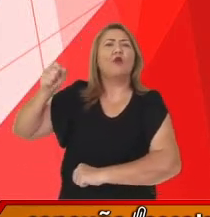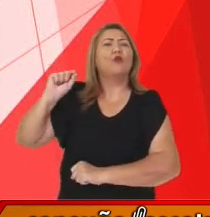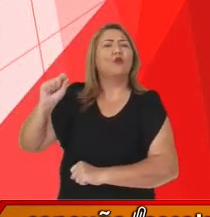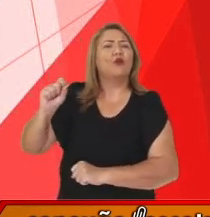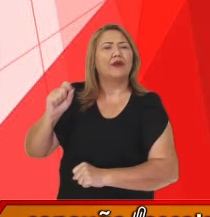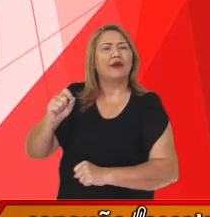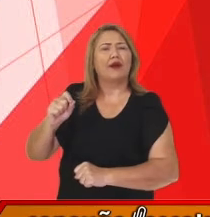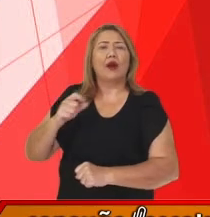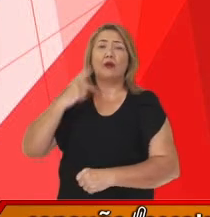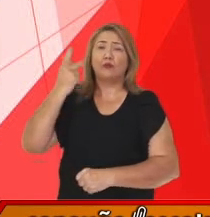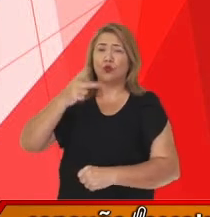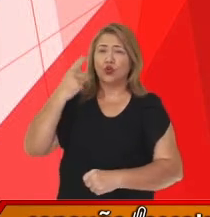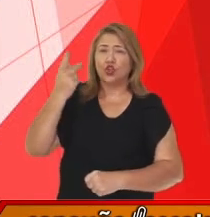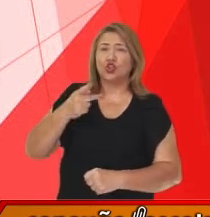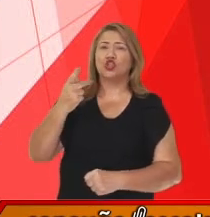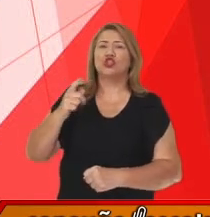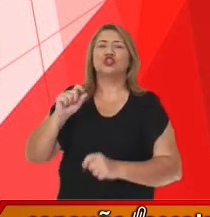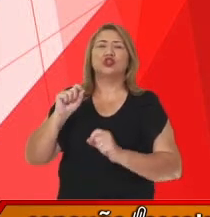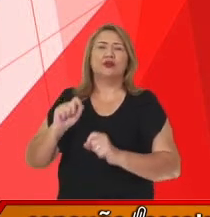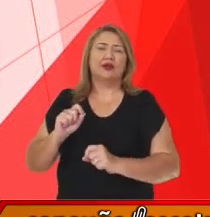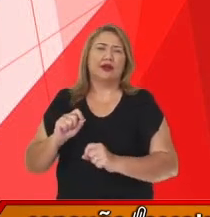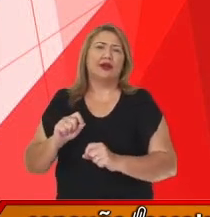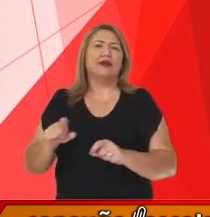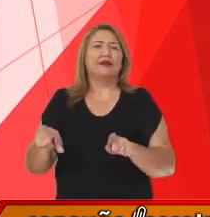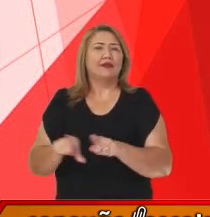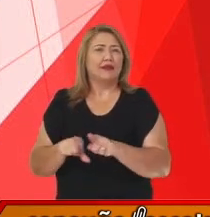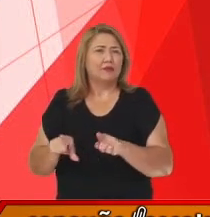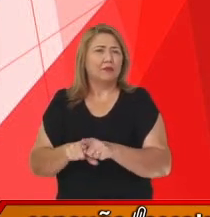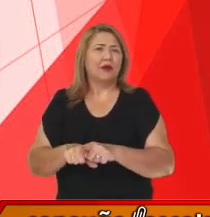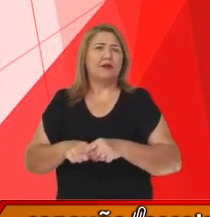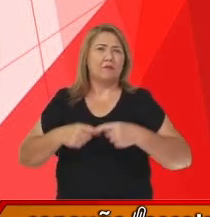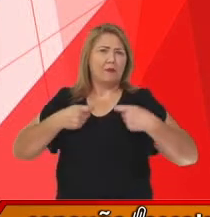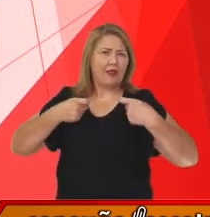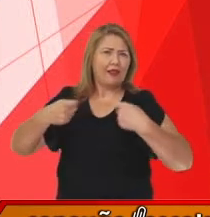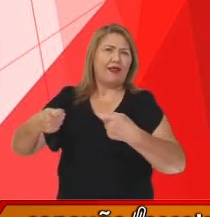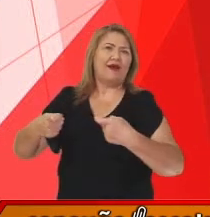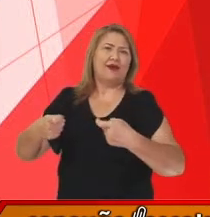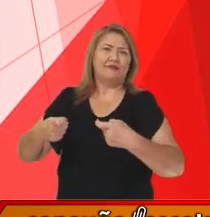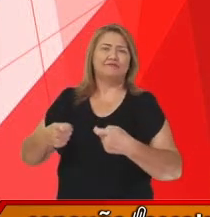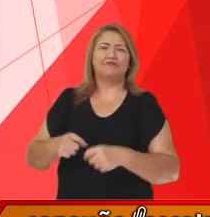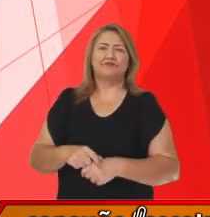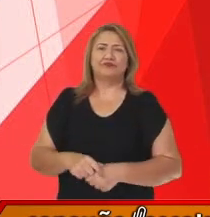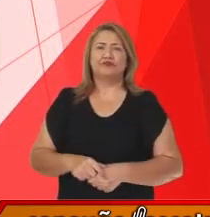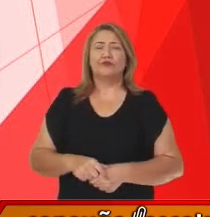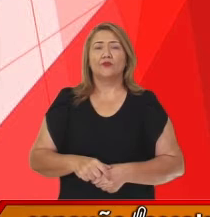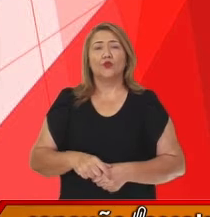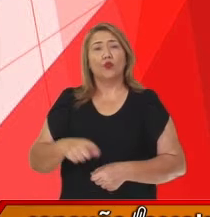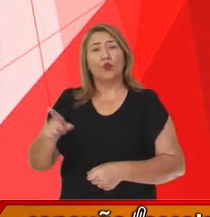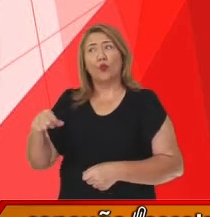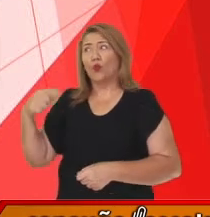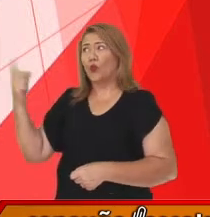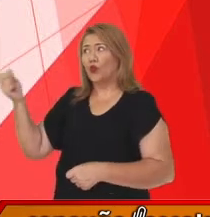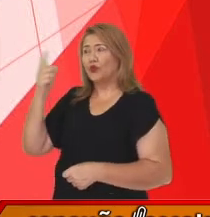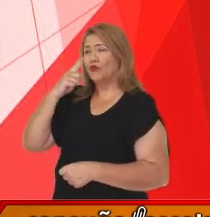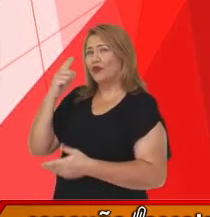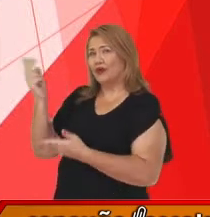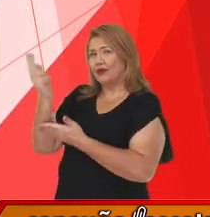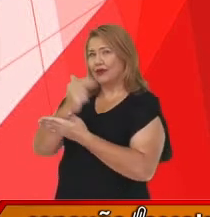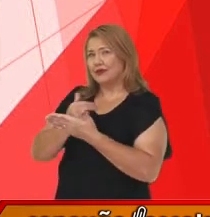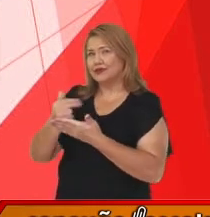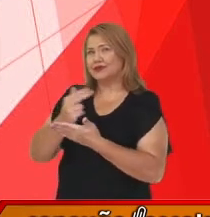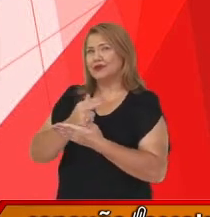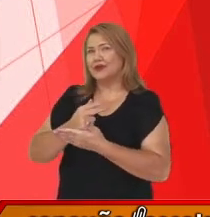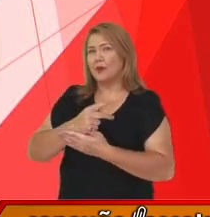evocando essa política do Big Stick e também da doutrina Monroe. Na outra, nós temos o presidente Trump, que